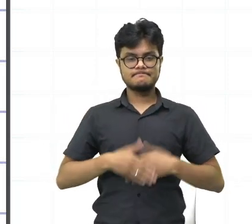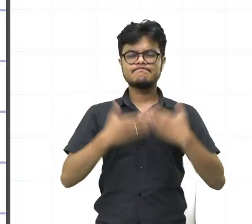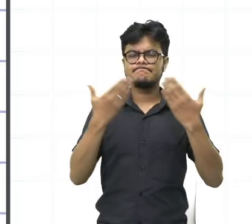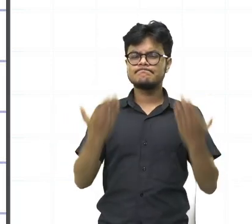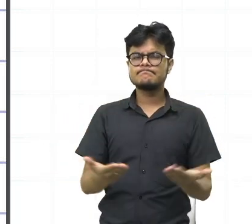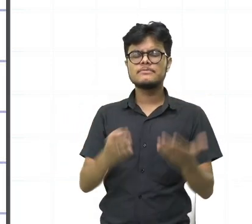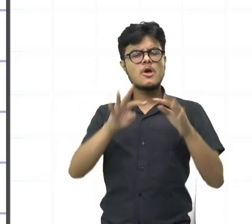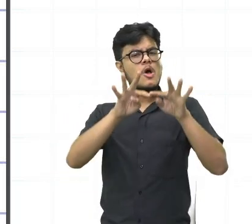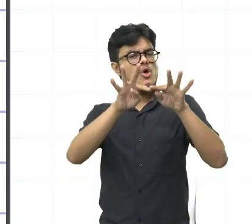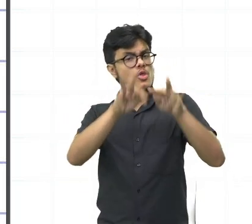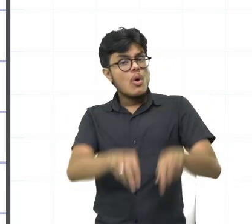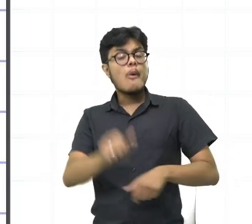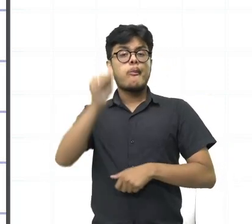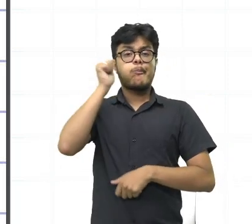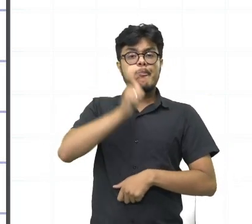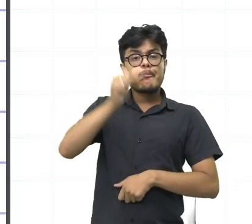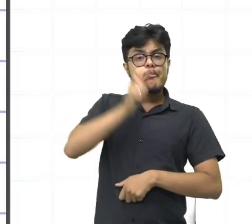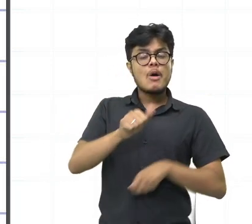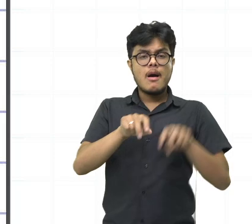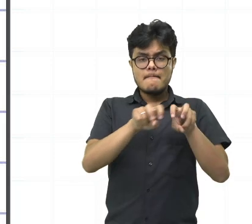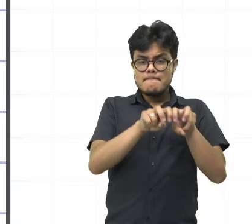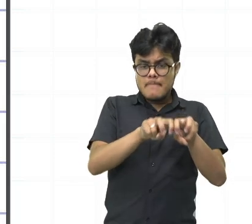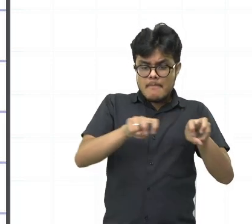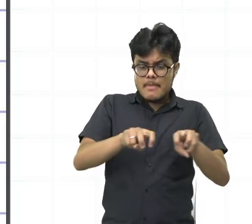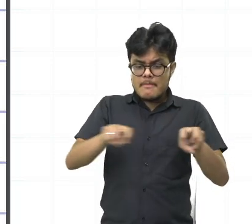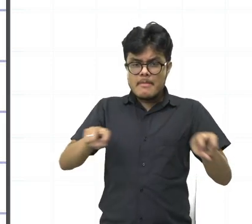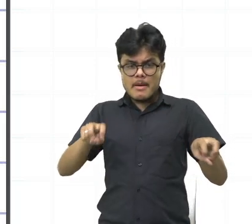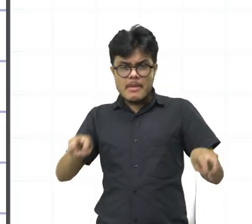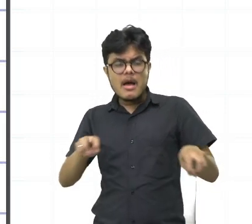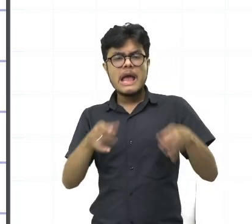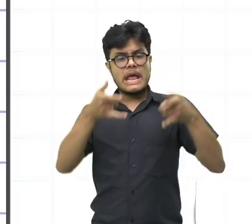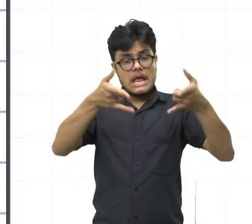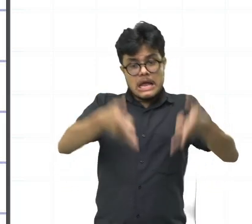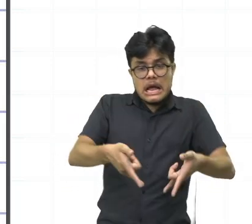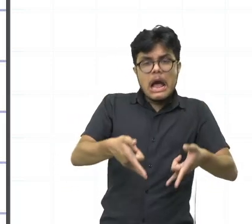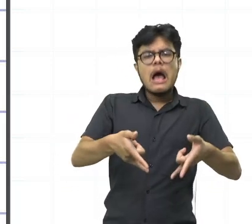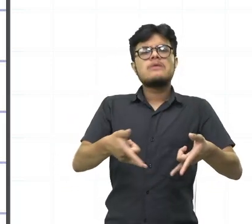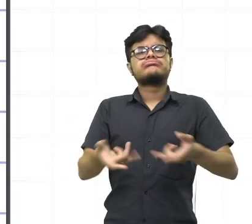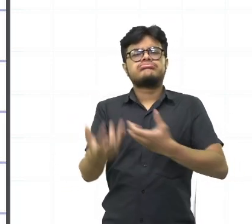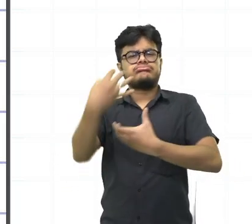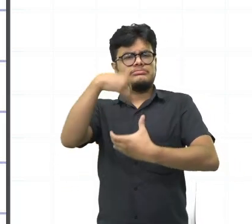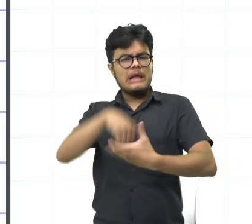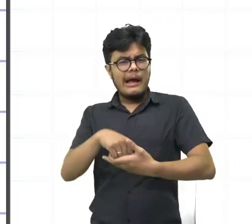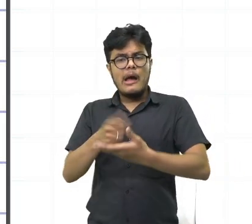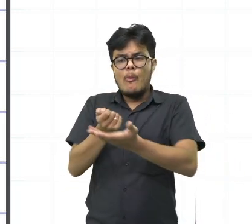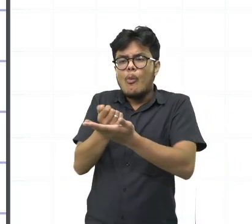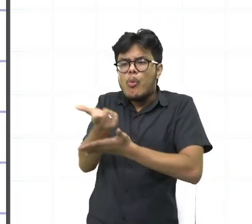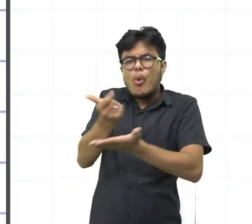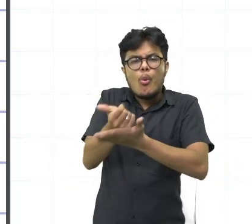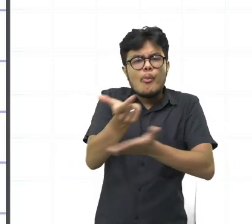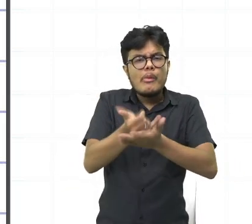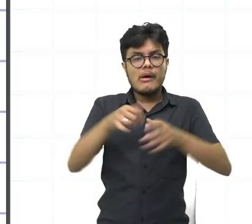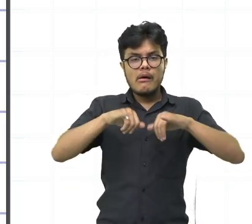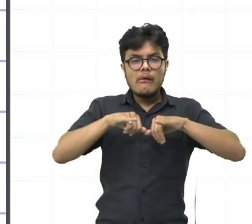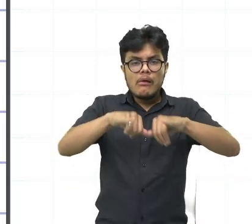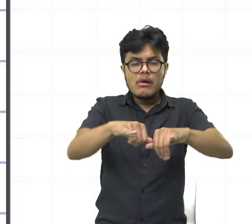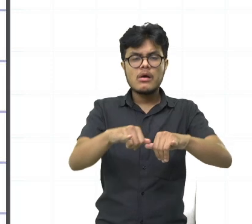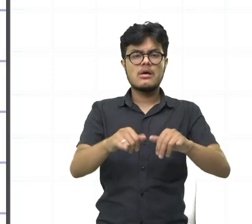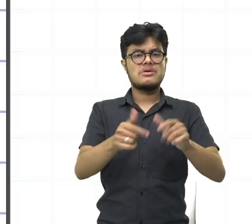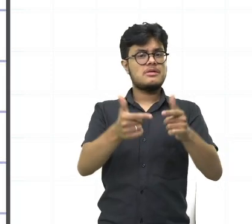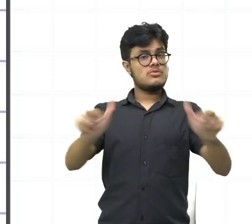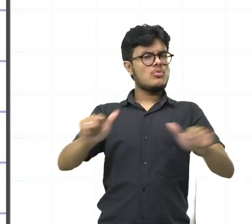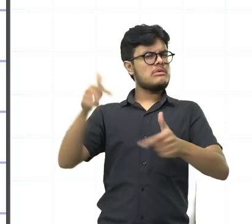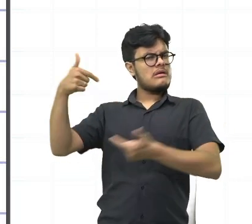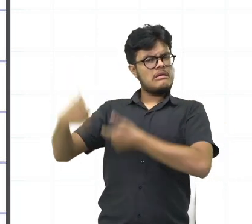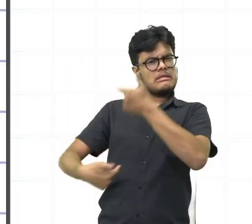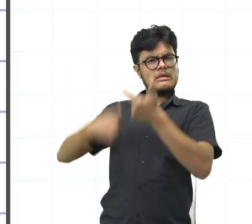meninas estavam sentadas em casa, na cama e fazendo compras. E elas não têm um